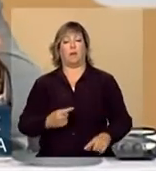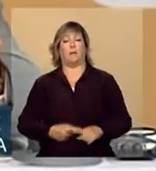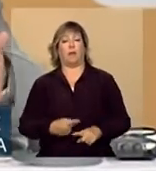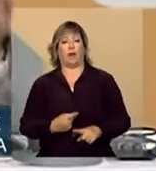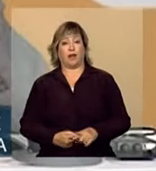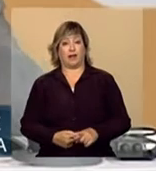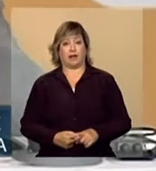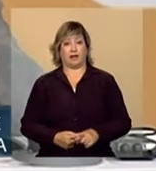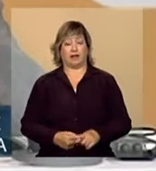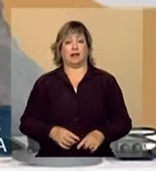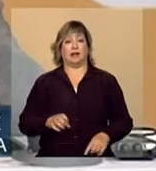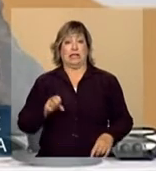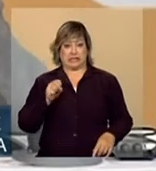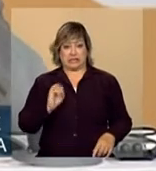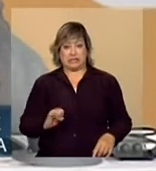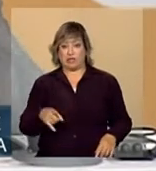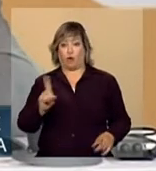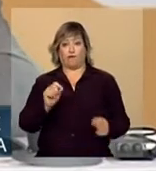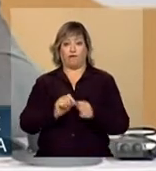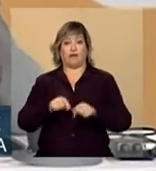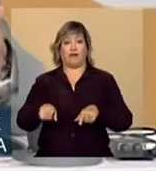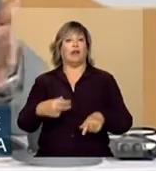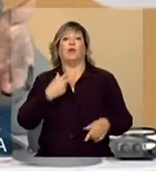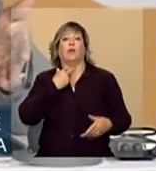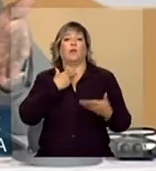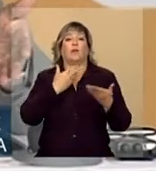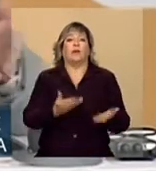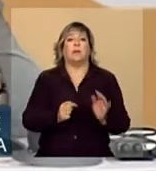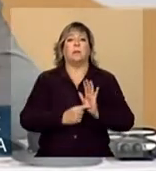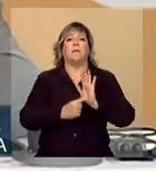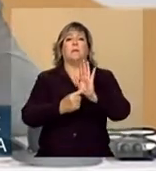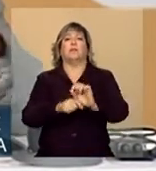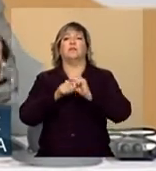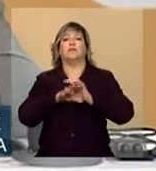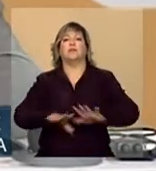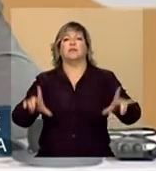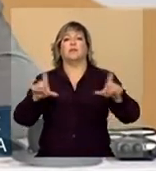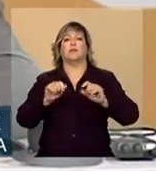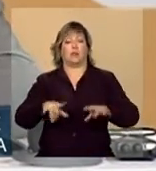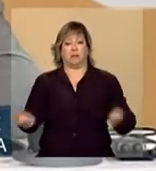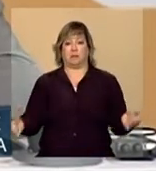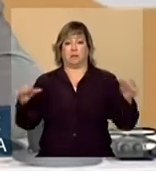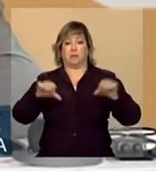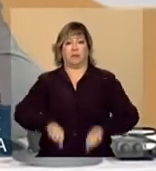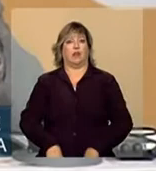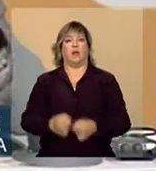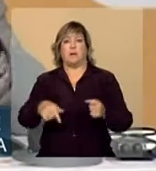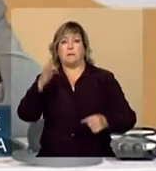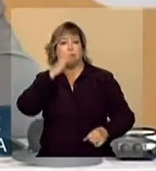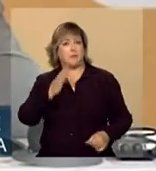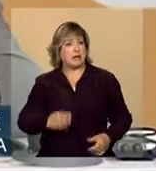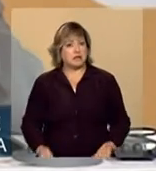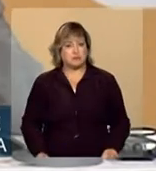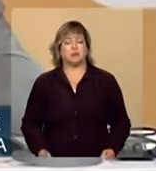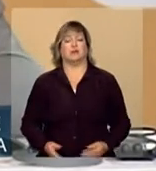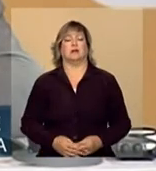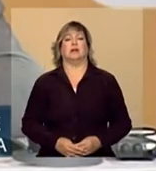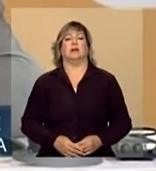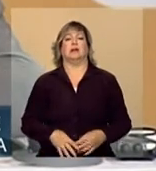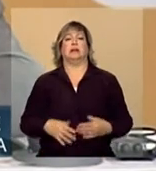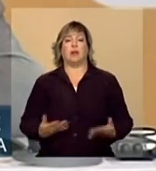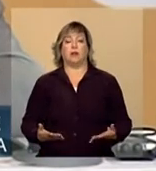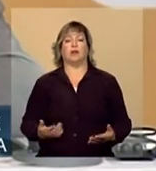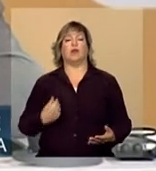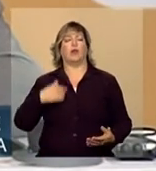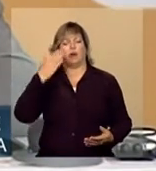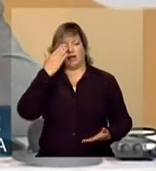porque se forem desfeitos, não teremos a gestão da transmissão que estamos tendo. O prejuízo para o Brasil será irreparável. E eu creio que, se conversarmos